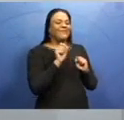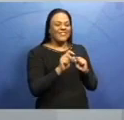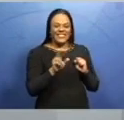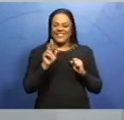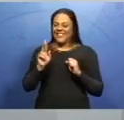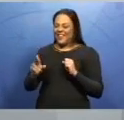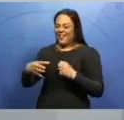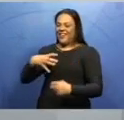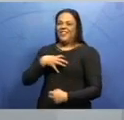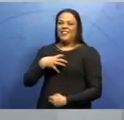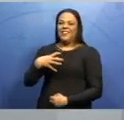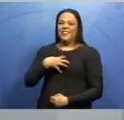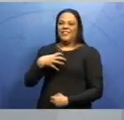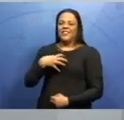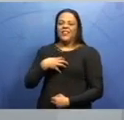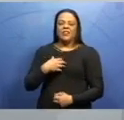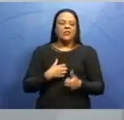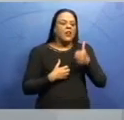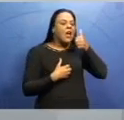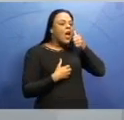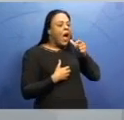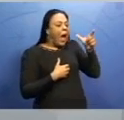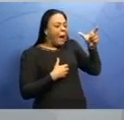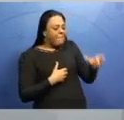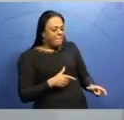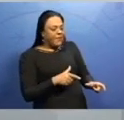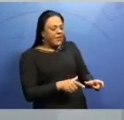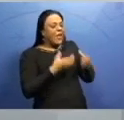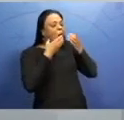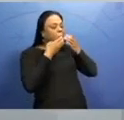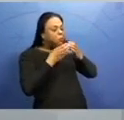Estado. A menina canta bem.